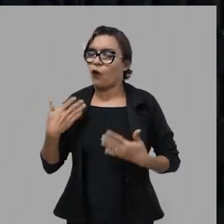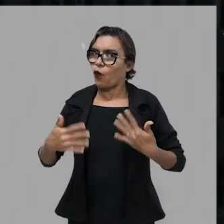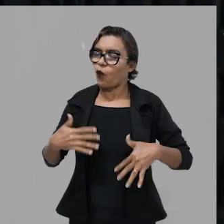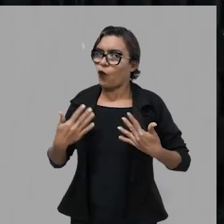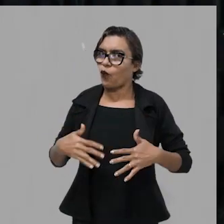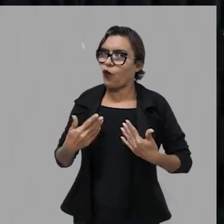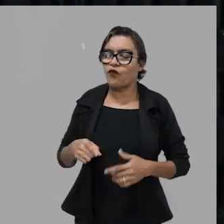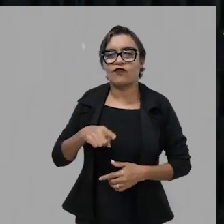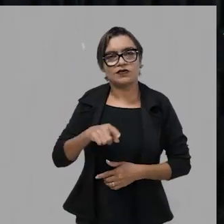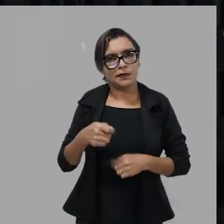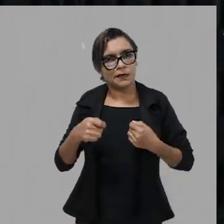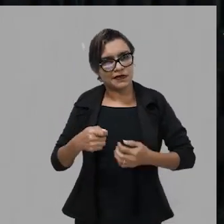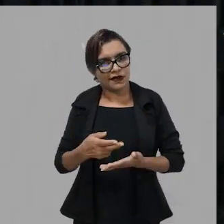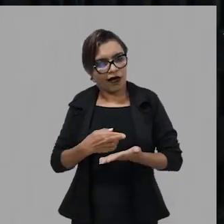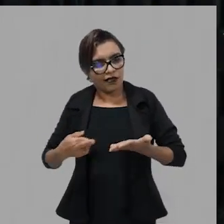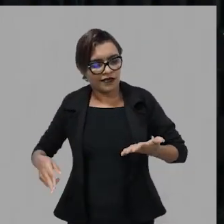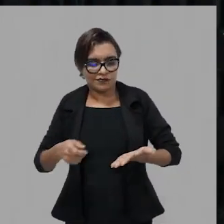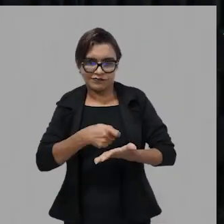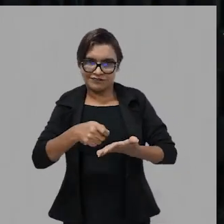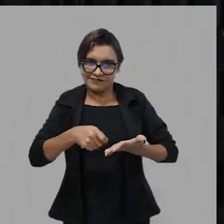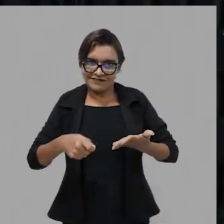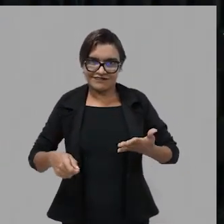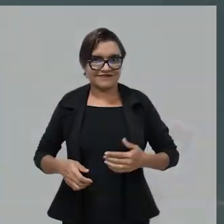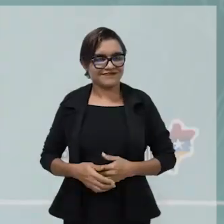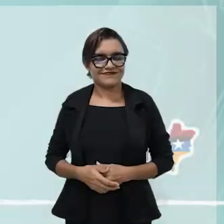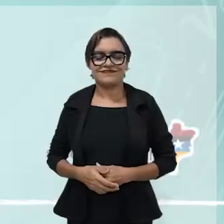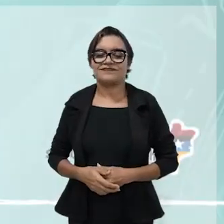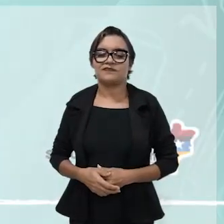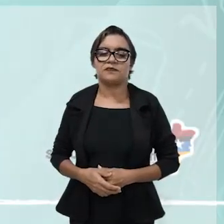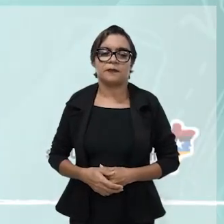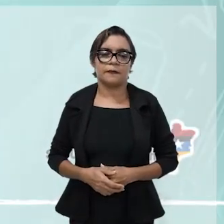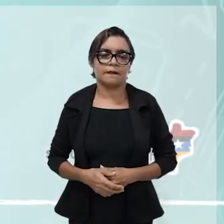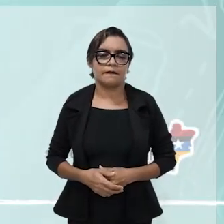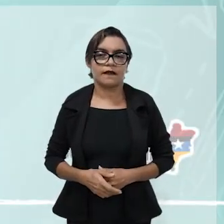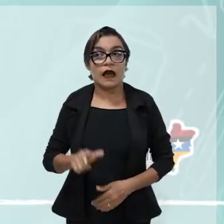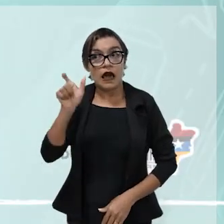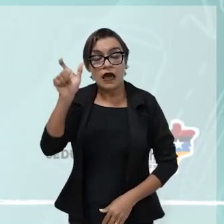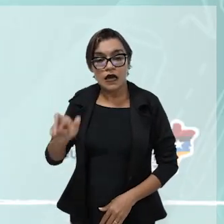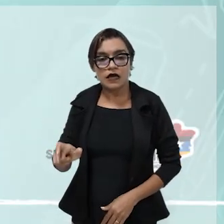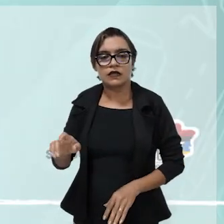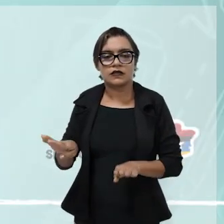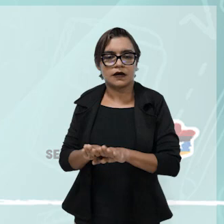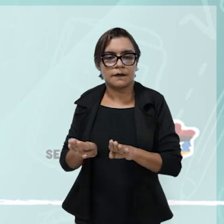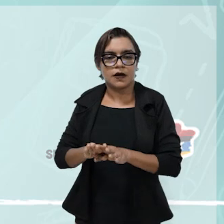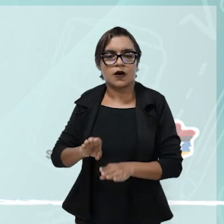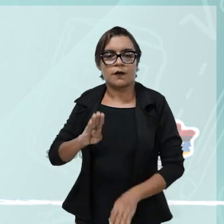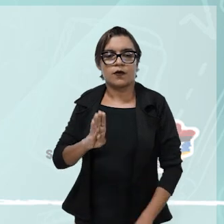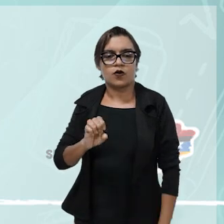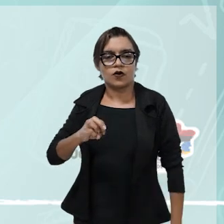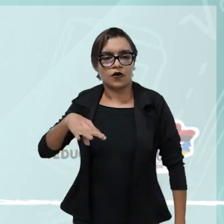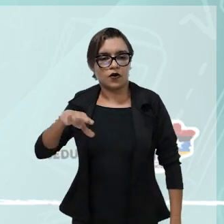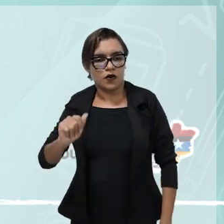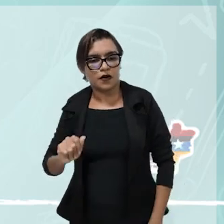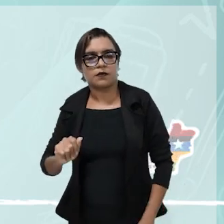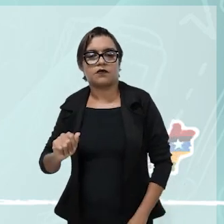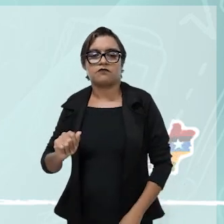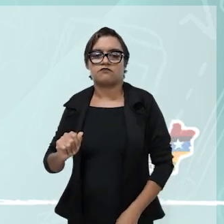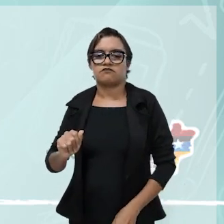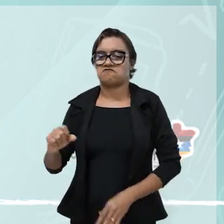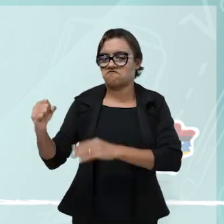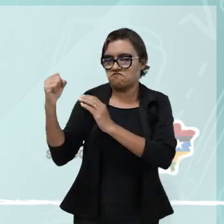escrever 20, 30 linhas, tá bom? Tem mais. Camões era boêmio, valentão,